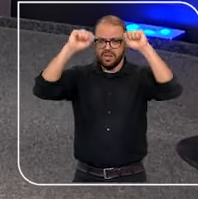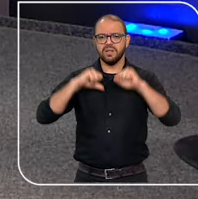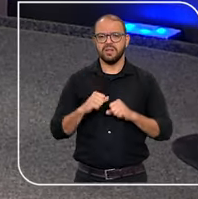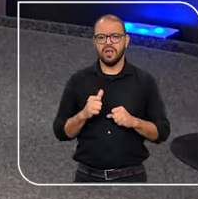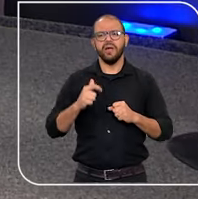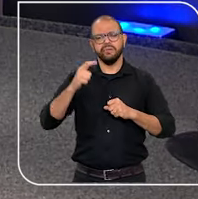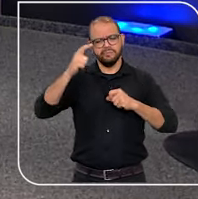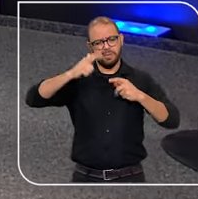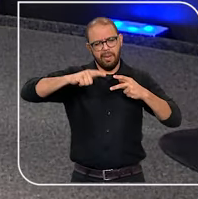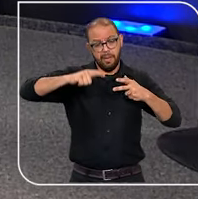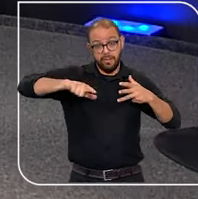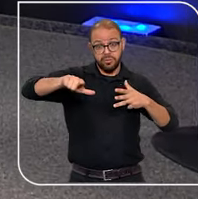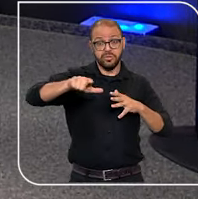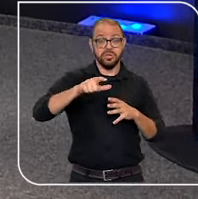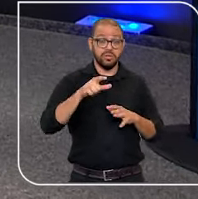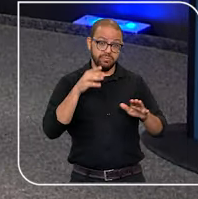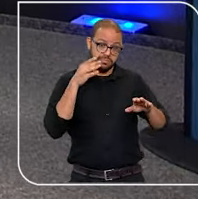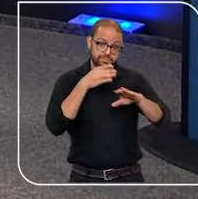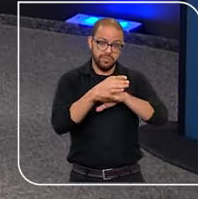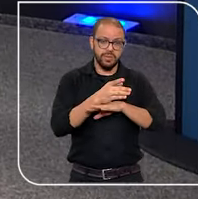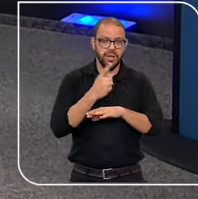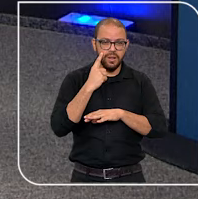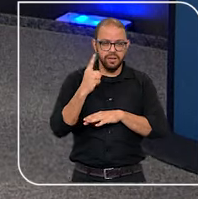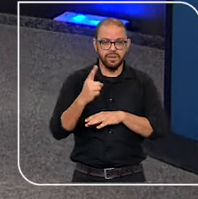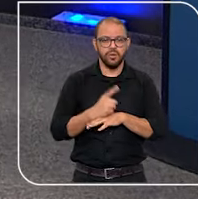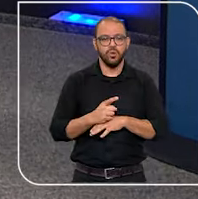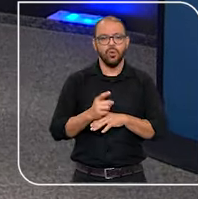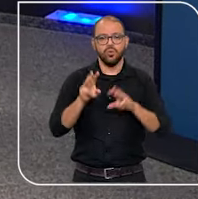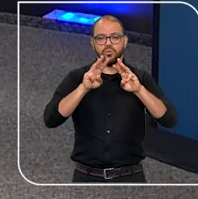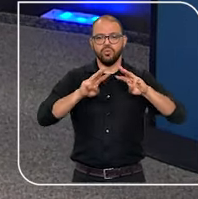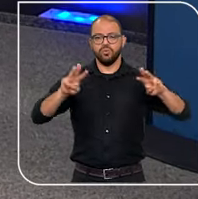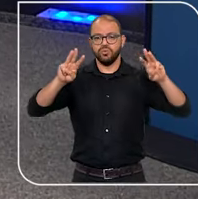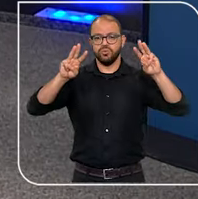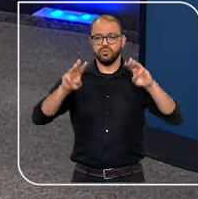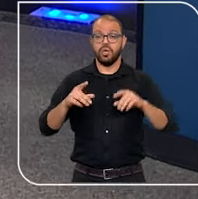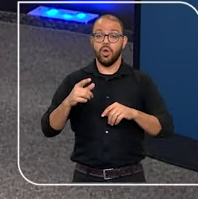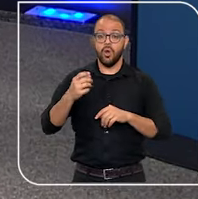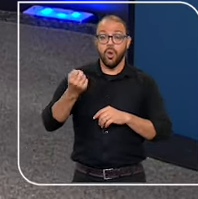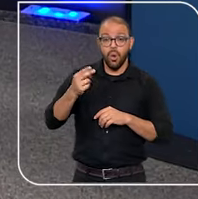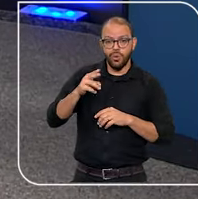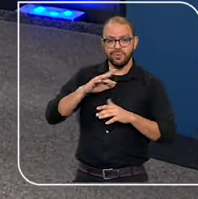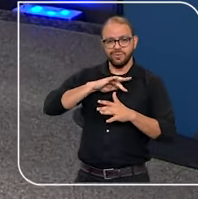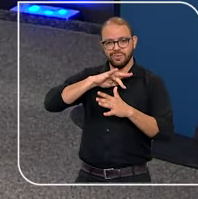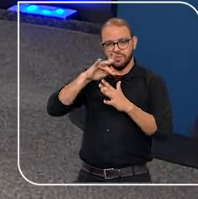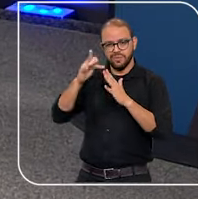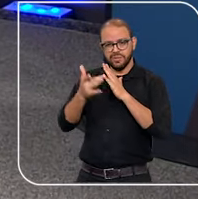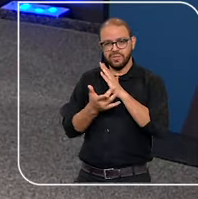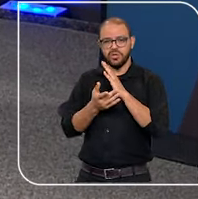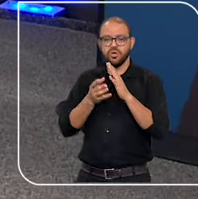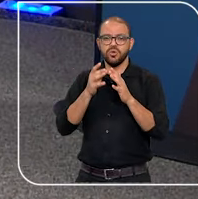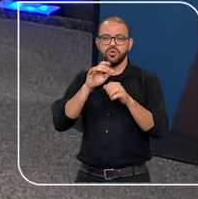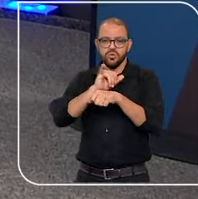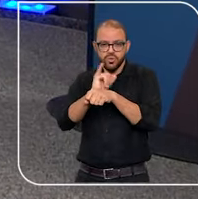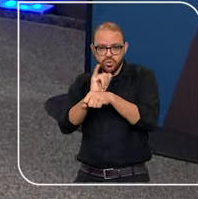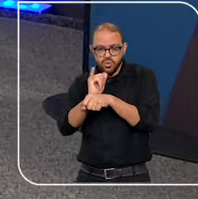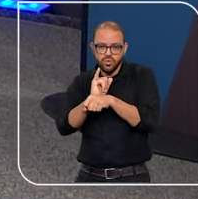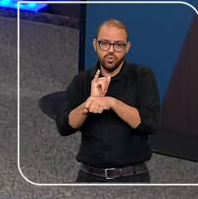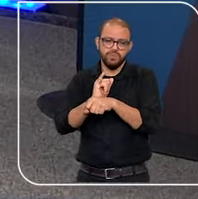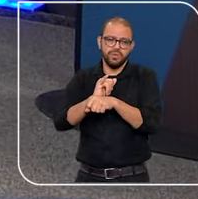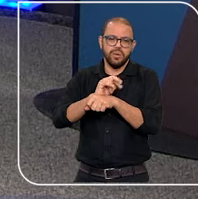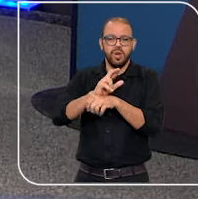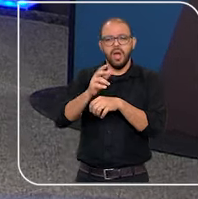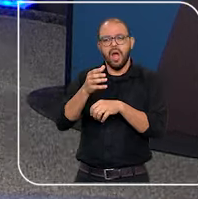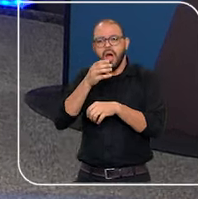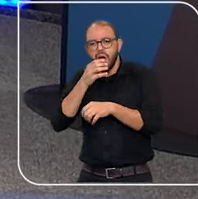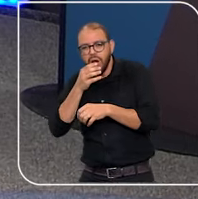tribunal, temos várias opções para você. É só acessar o site oficial e o perfil do STJ no YouTube,